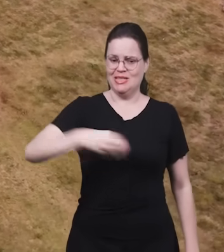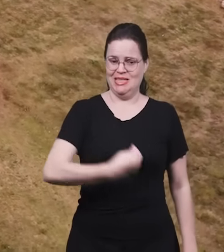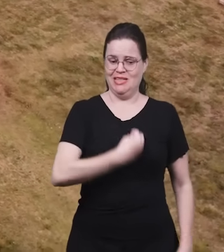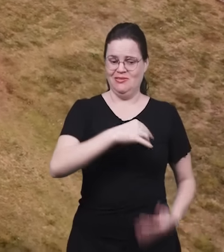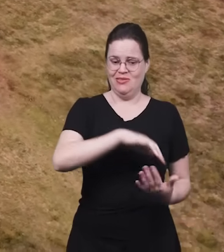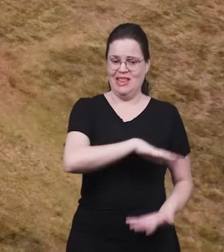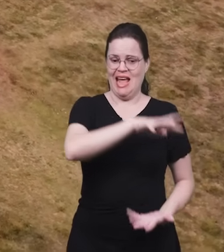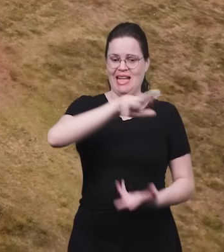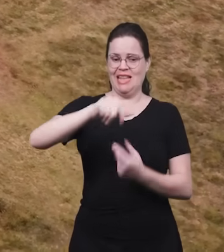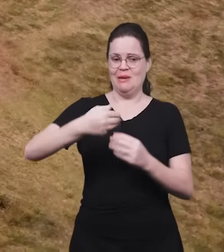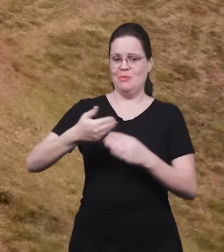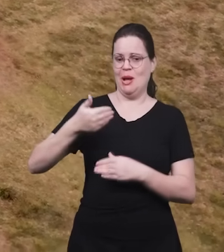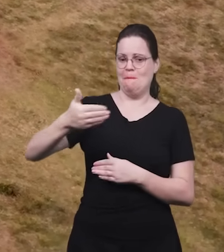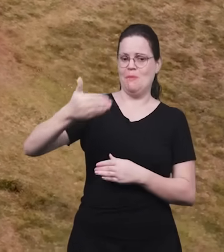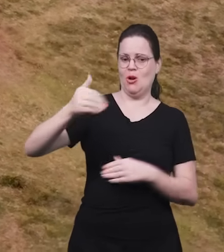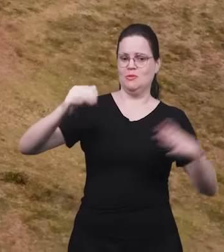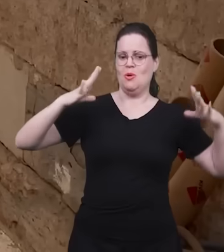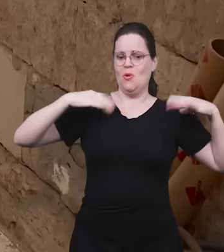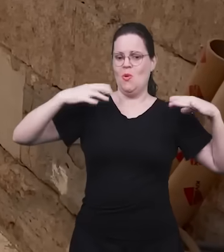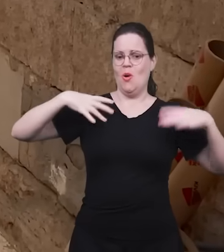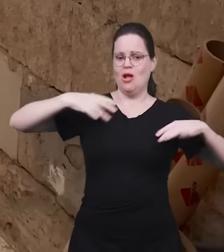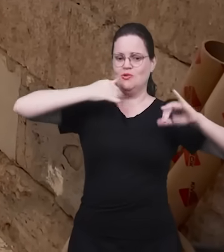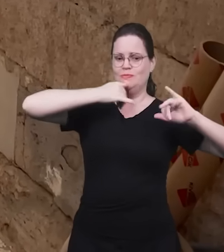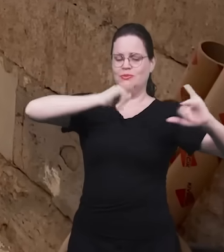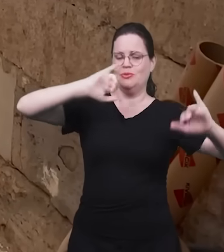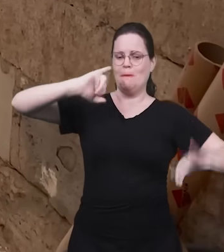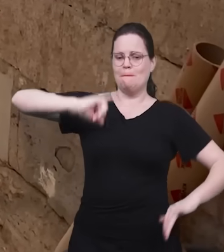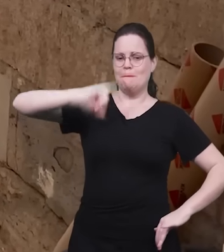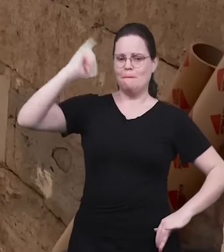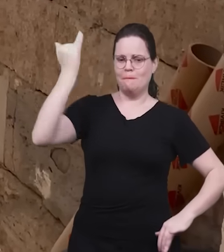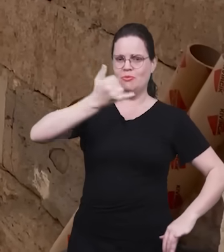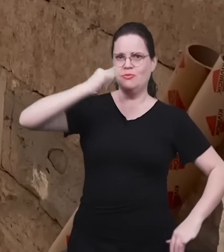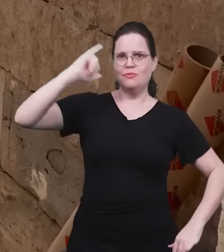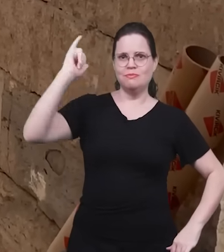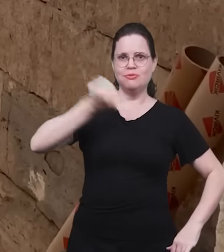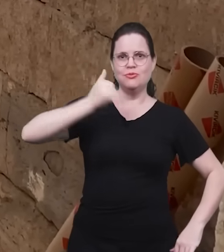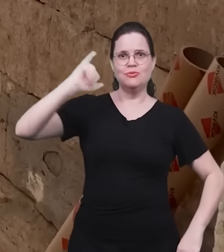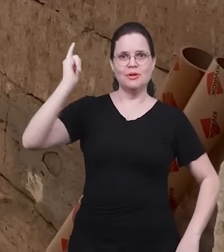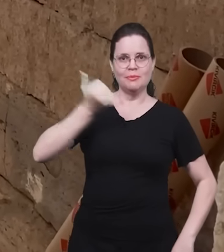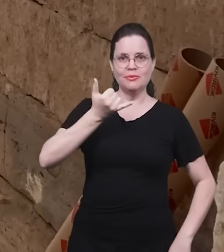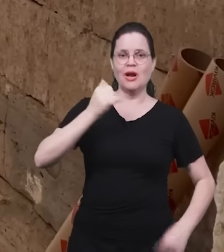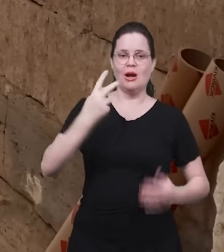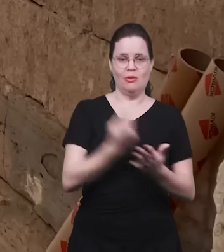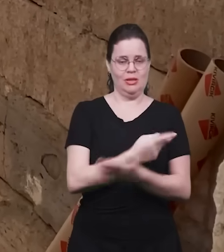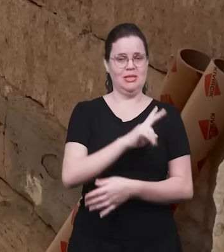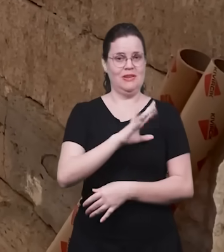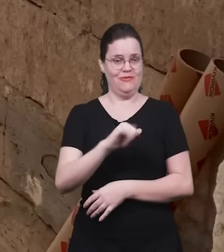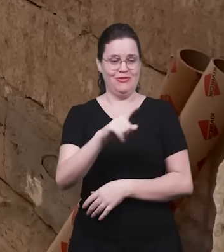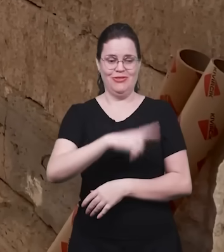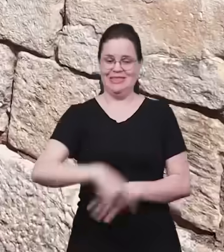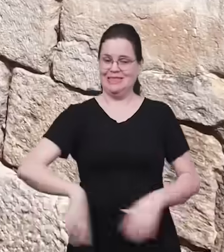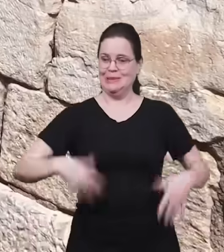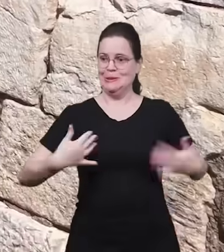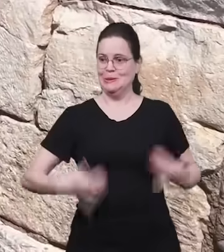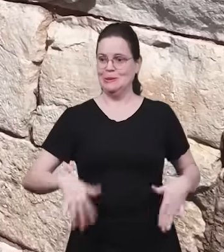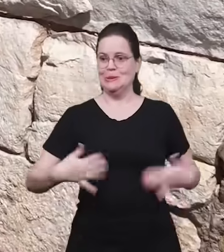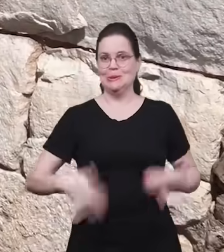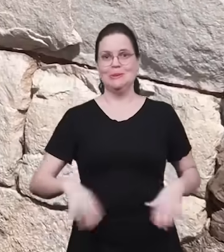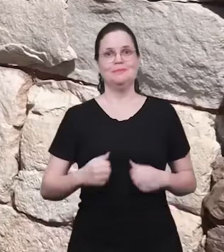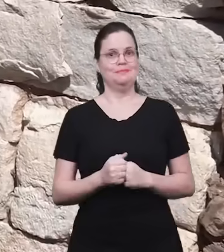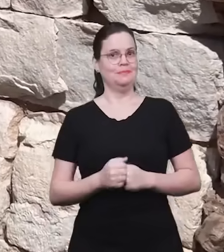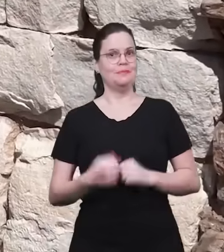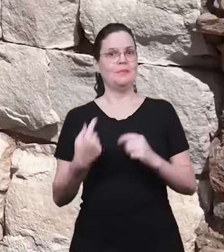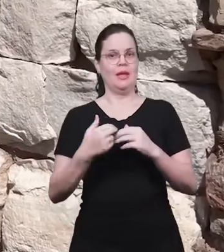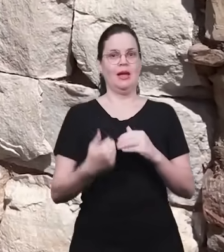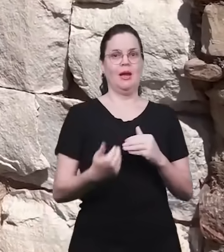dos 3 anjos que ainda hão de tocar. Então, a partir da quarta trombeta, existirá neste mundo um momento que é